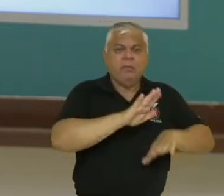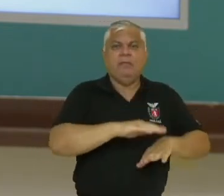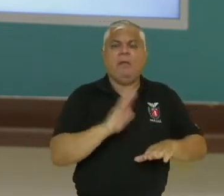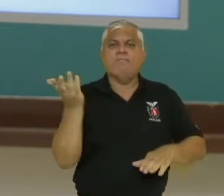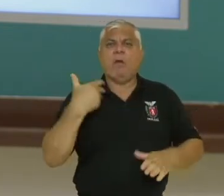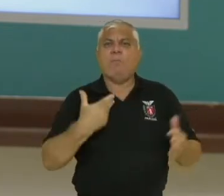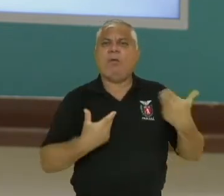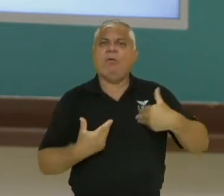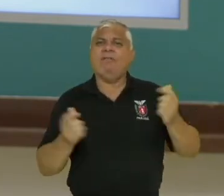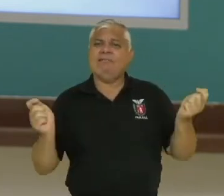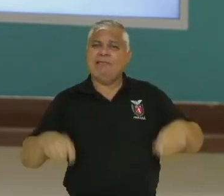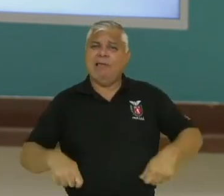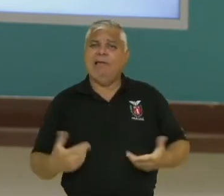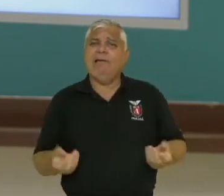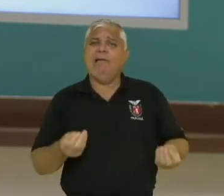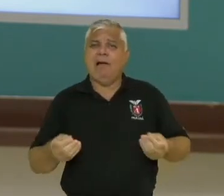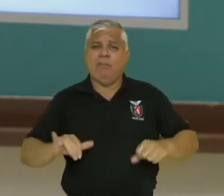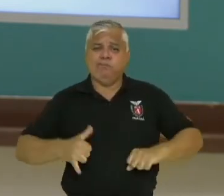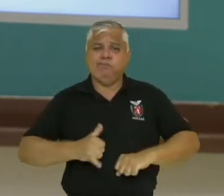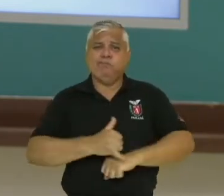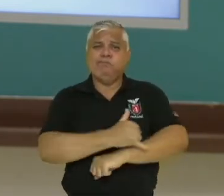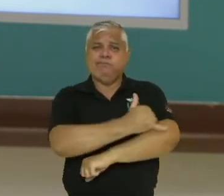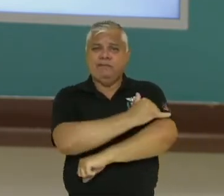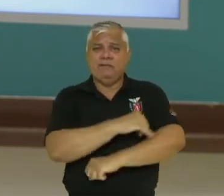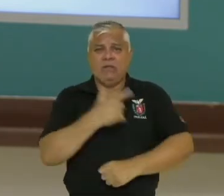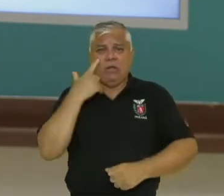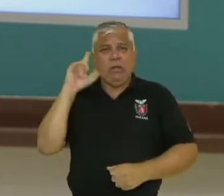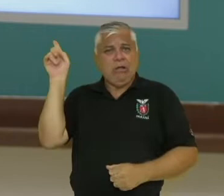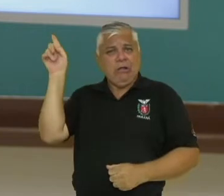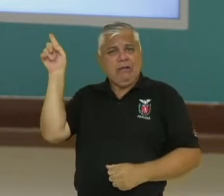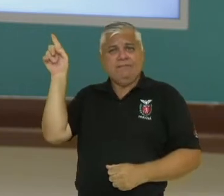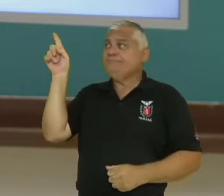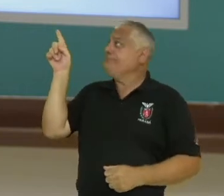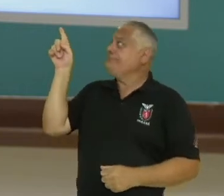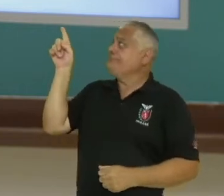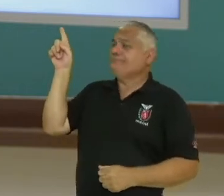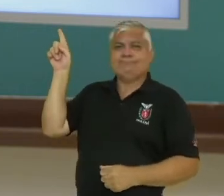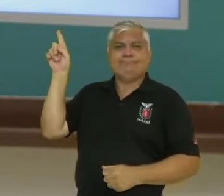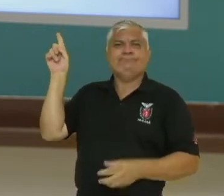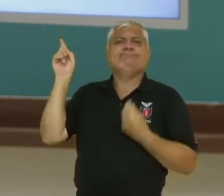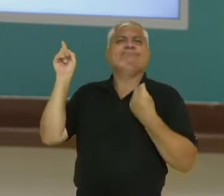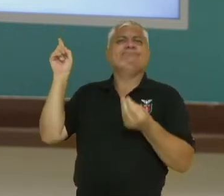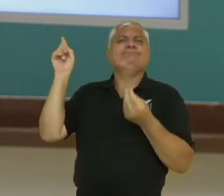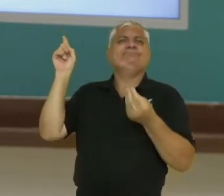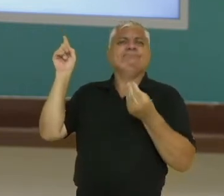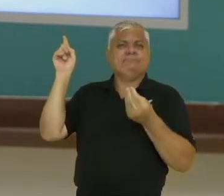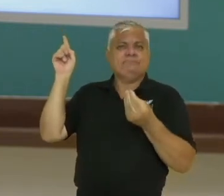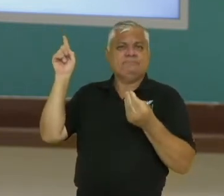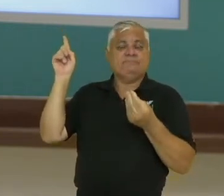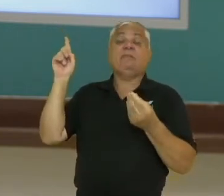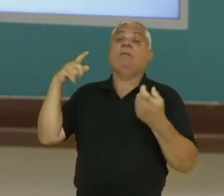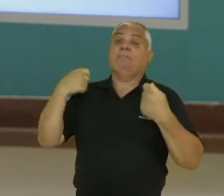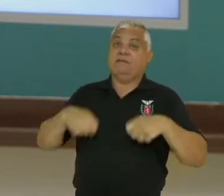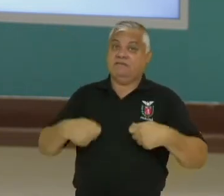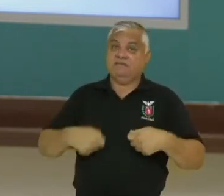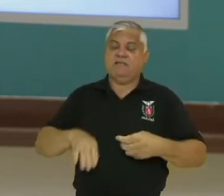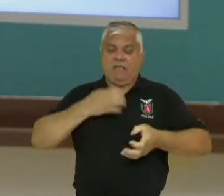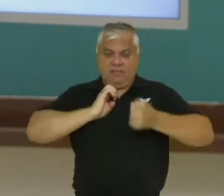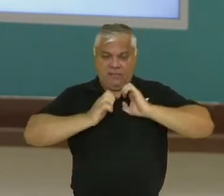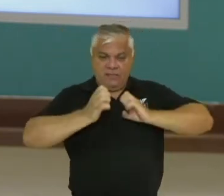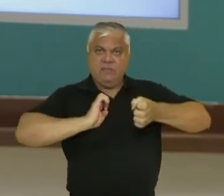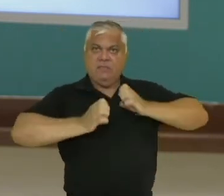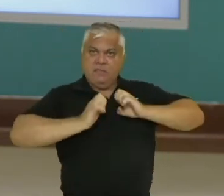no caso de engordar. Repare bem naquela imagem. O que que acontece? Nós temos que ter energia para fazer